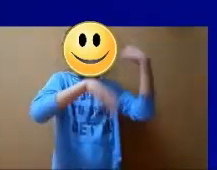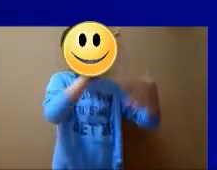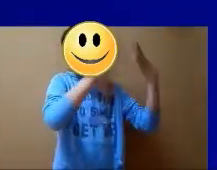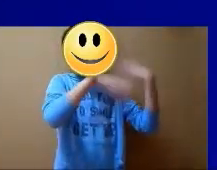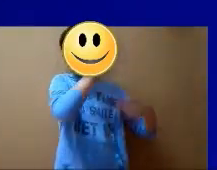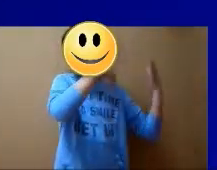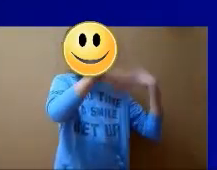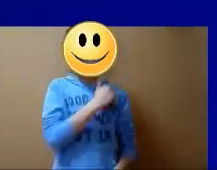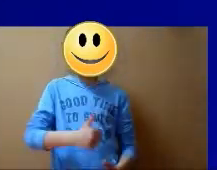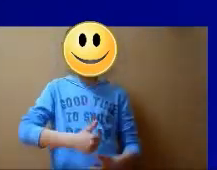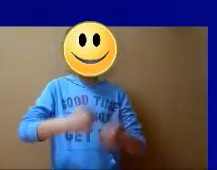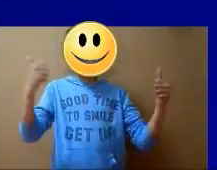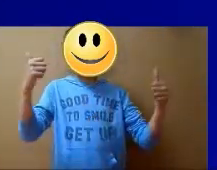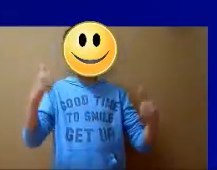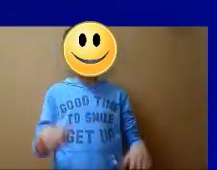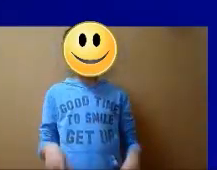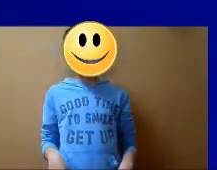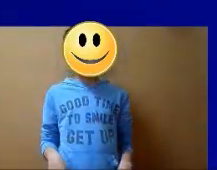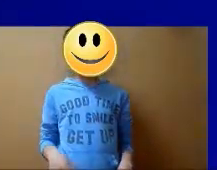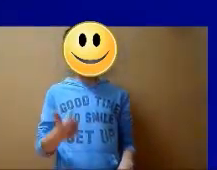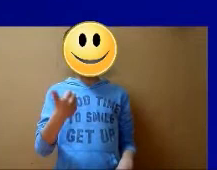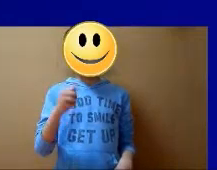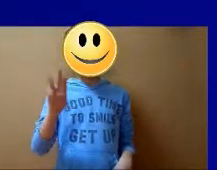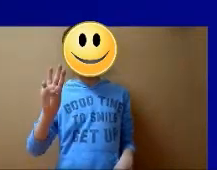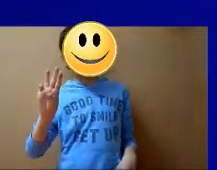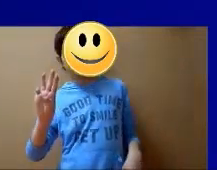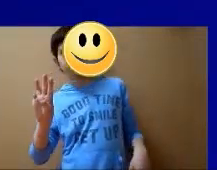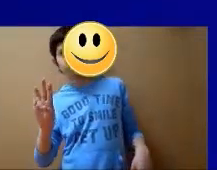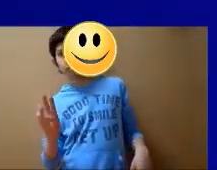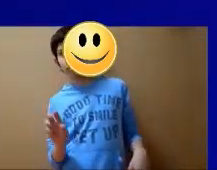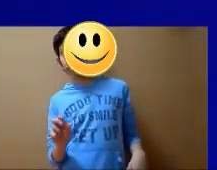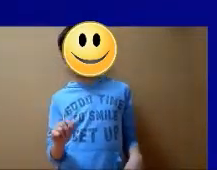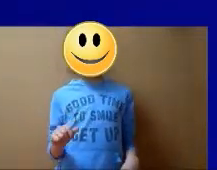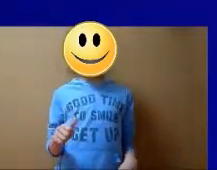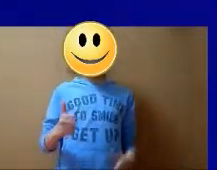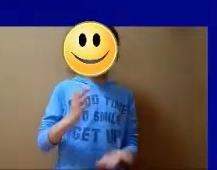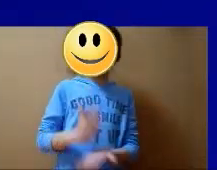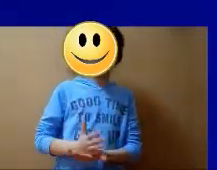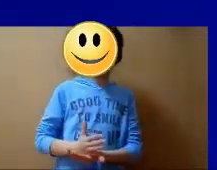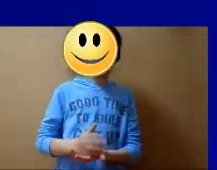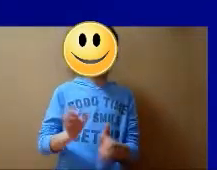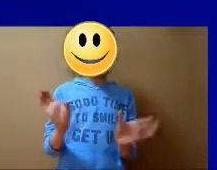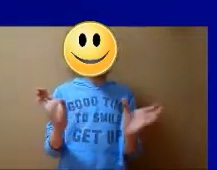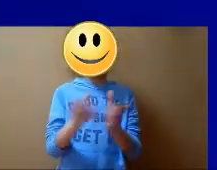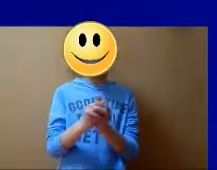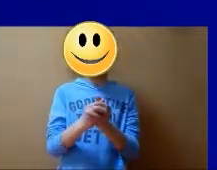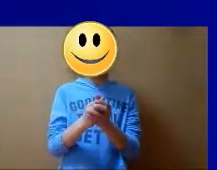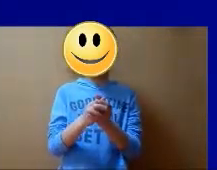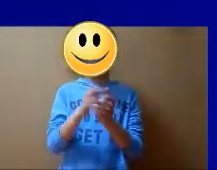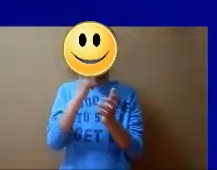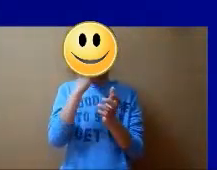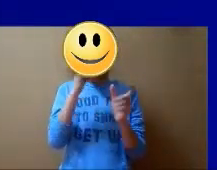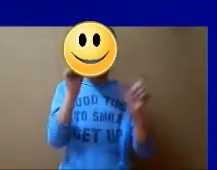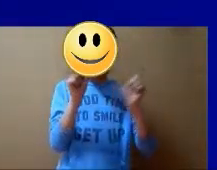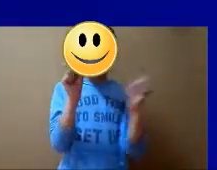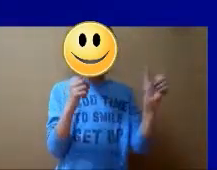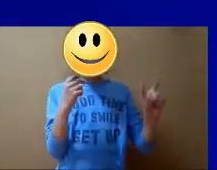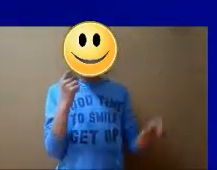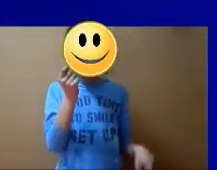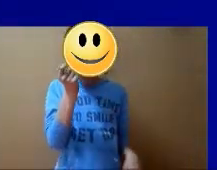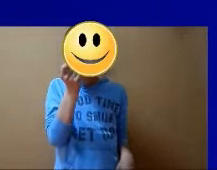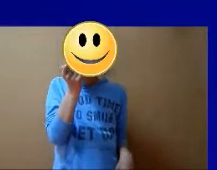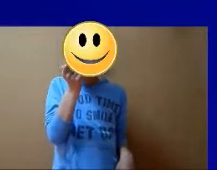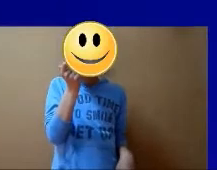Há muitos, muitos anos atrás, no local onde se encontra hoje a cidade de Beja, vivia um pequeno povo